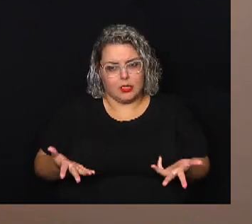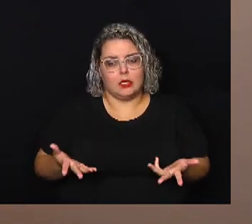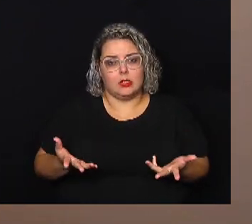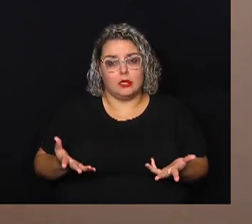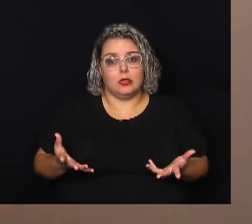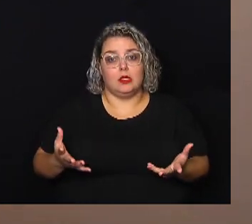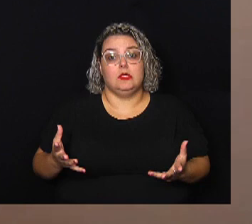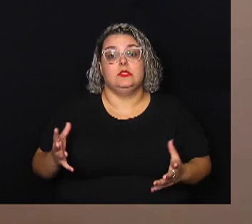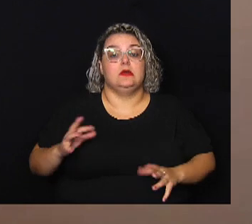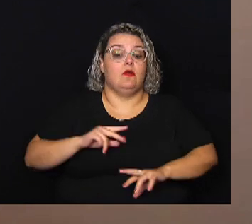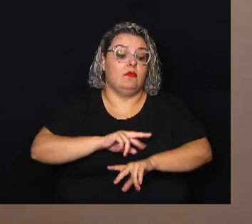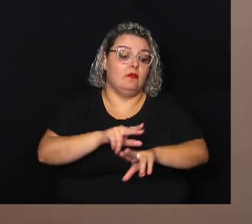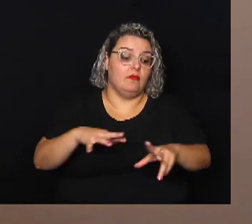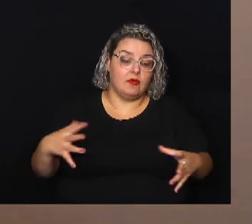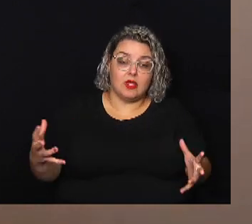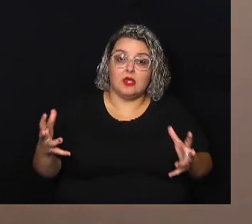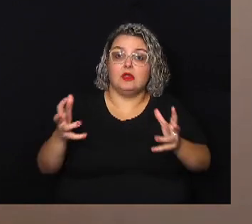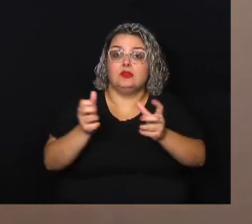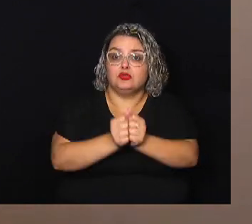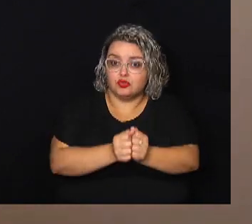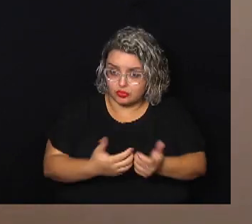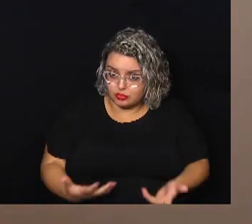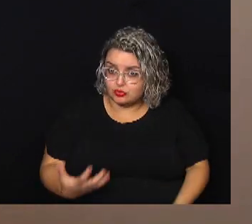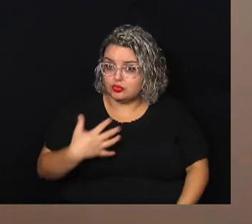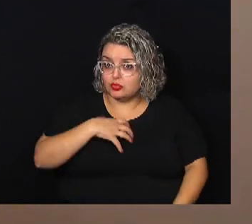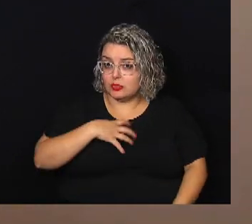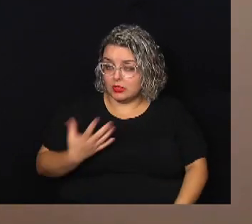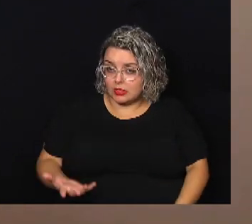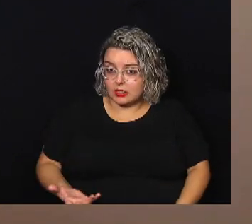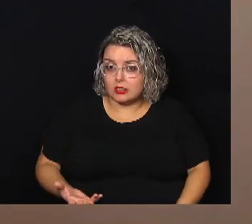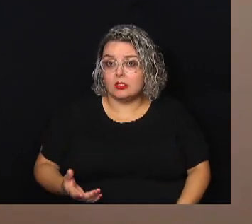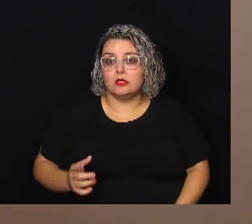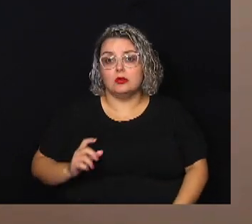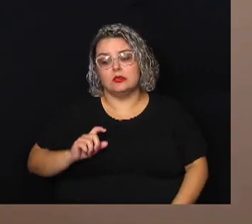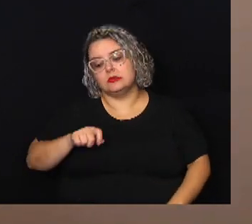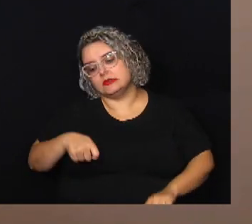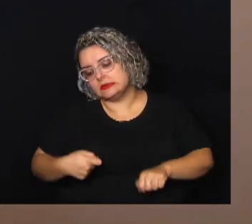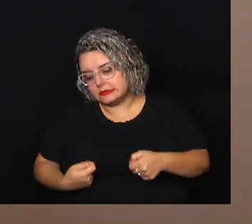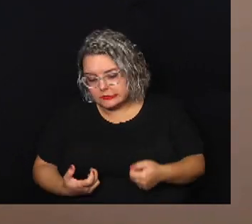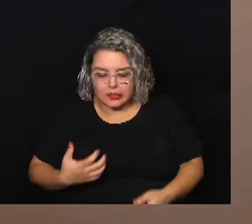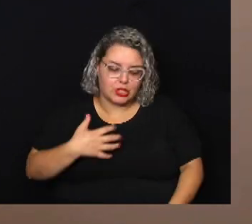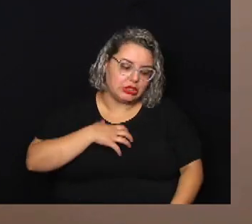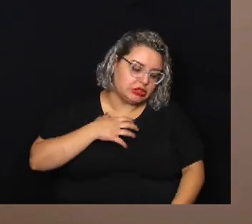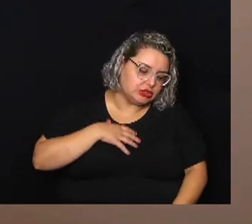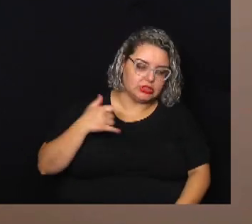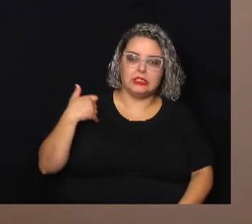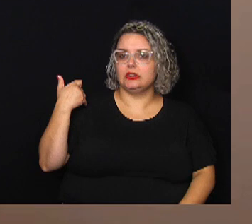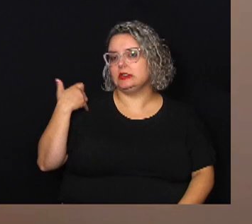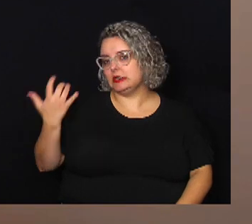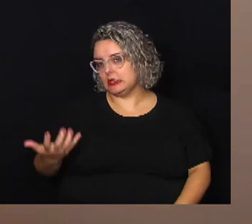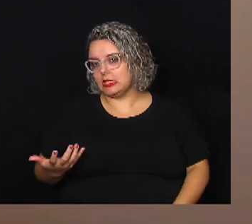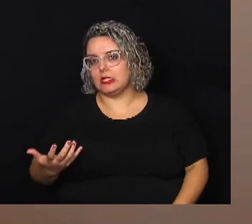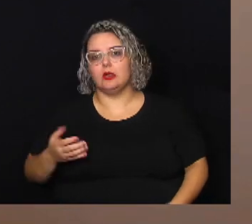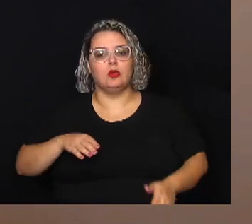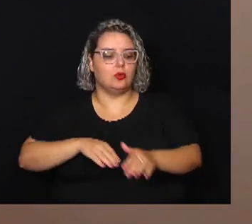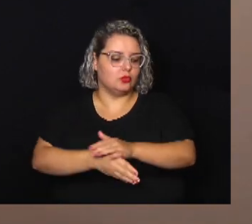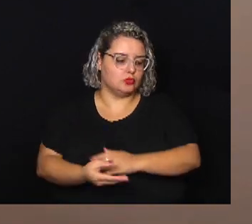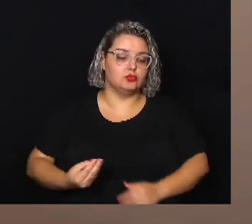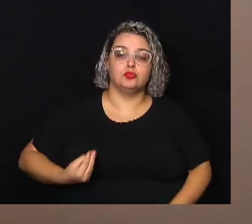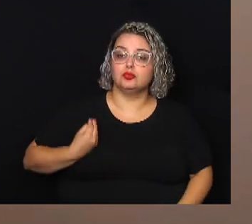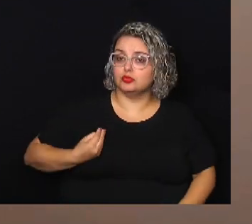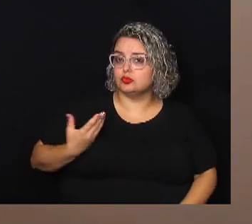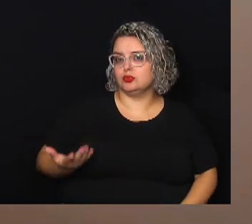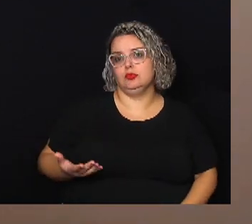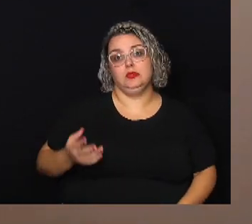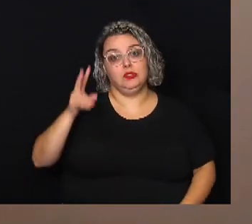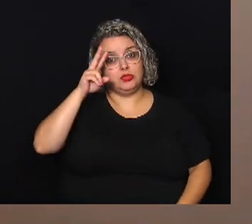conjunto de sinais e sintomas onde nós utilizamos sinais, sintomas, idade, hábitos de vida, história